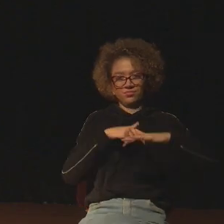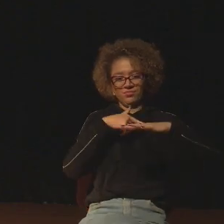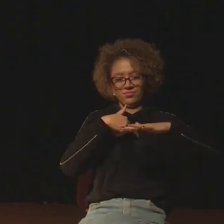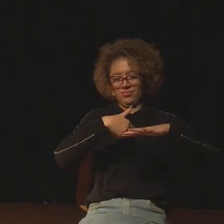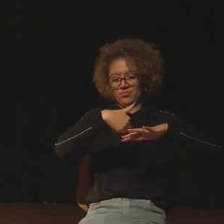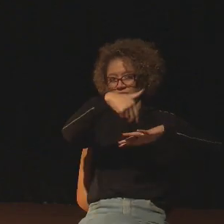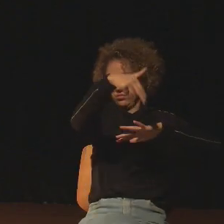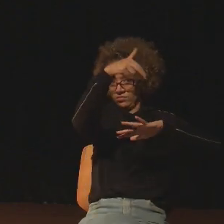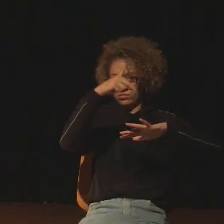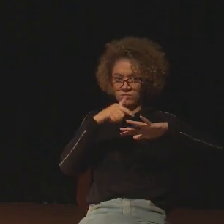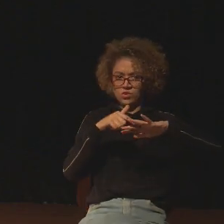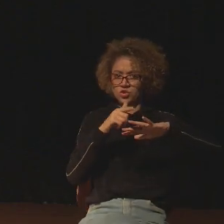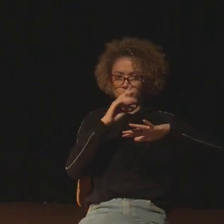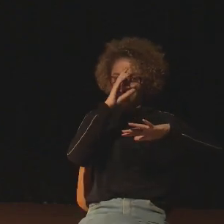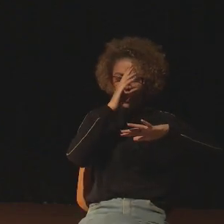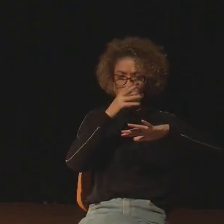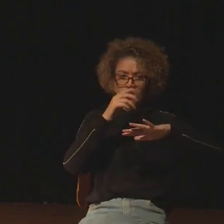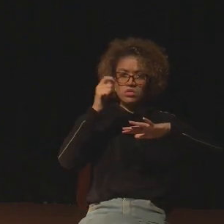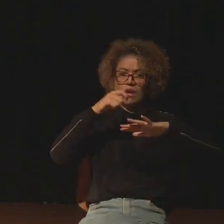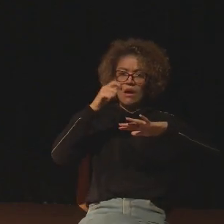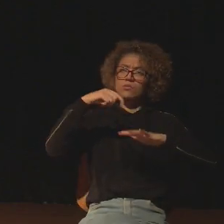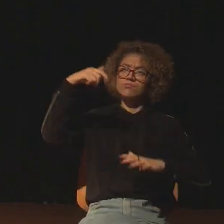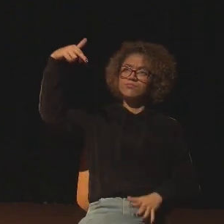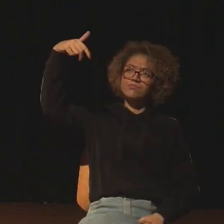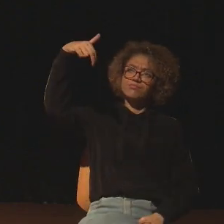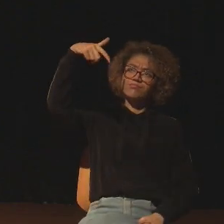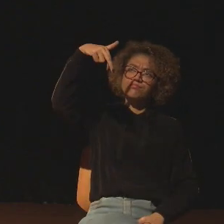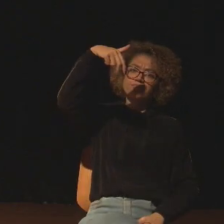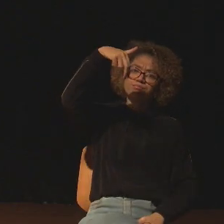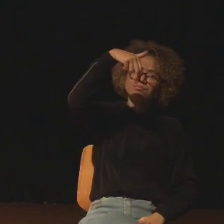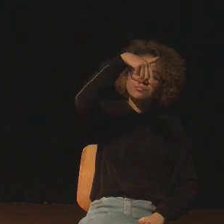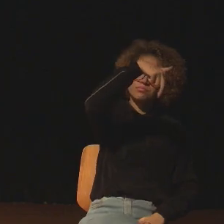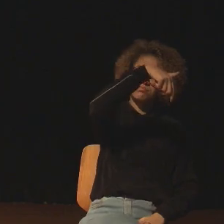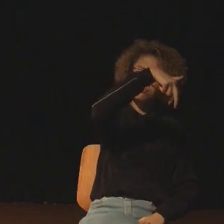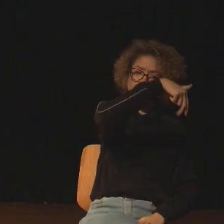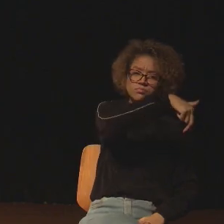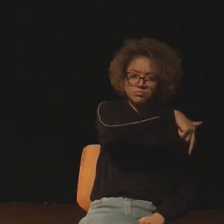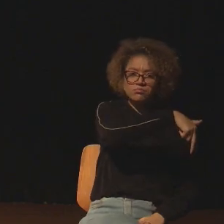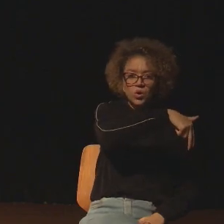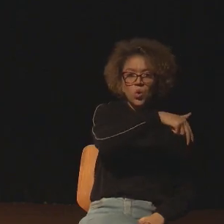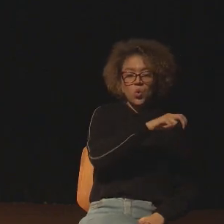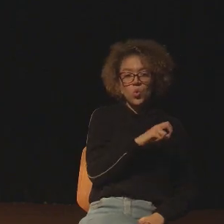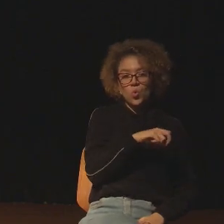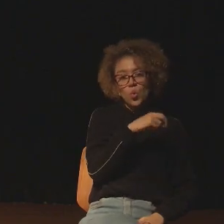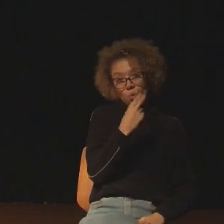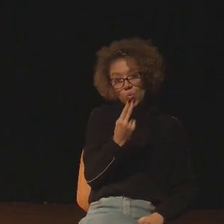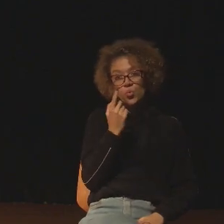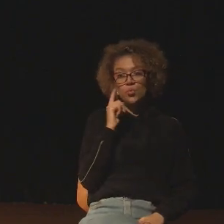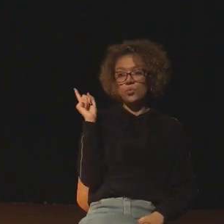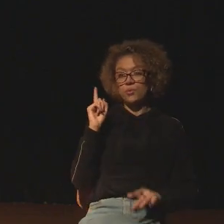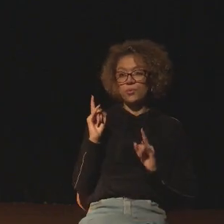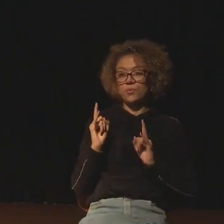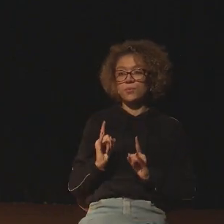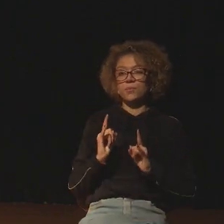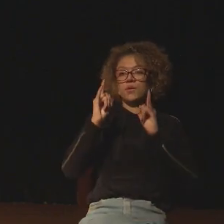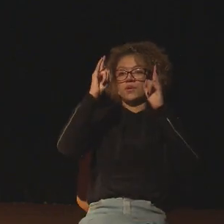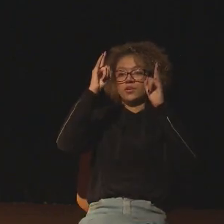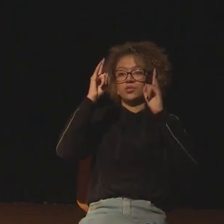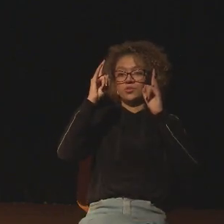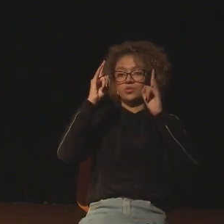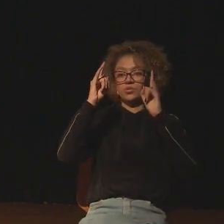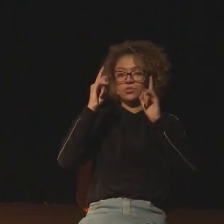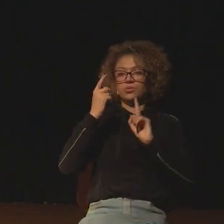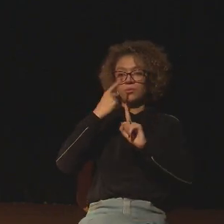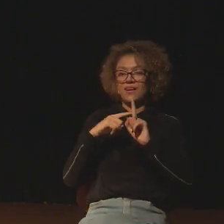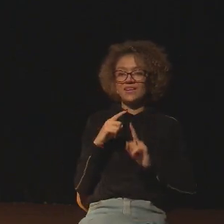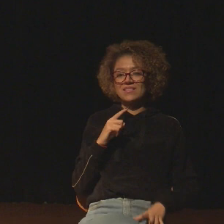mais funcional, direta, que você desce aqui numa linha reta. Desse lado também, do lado do prédio, ao lado do espelho d'água